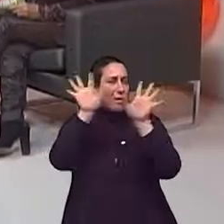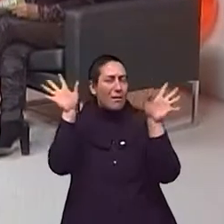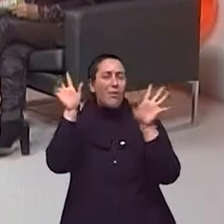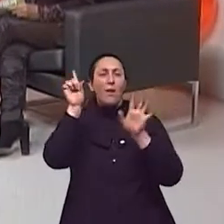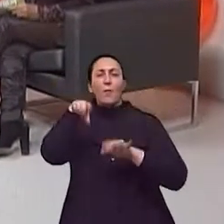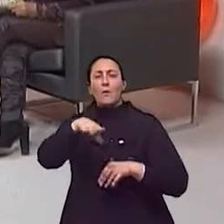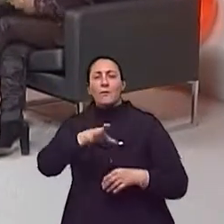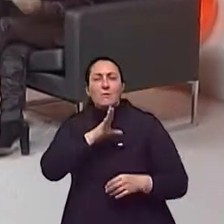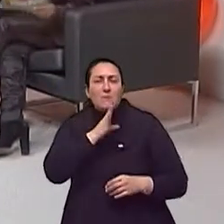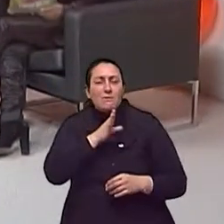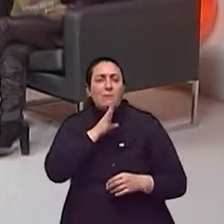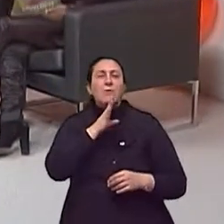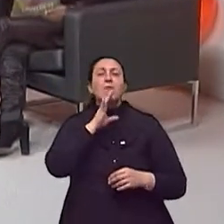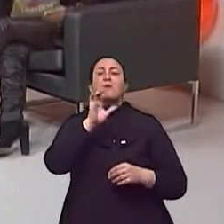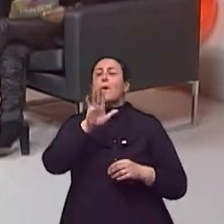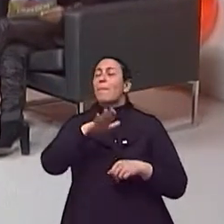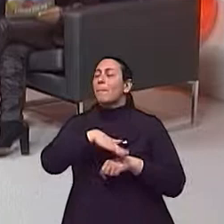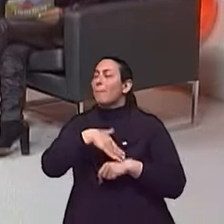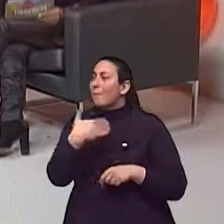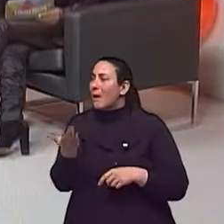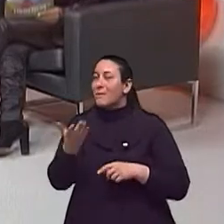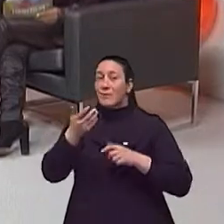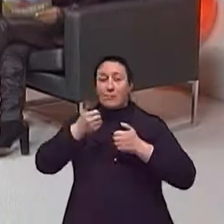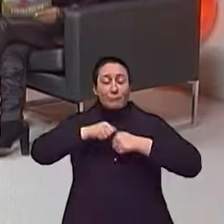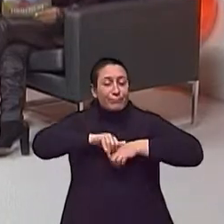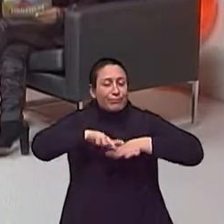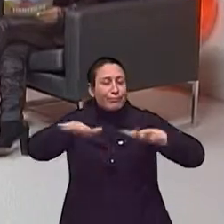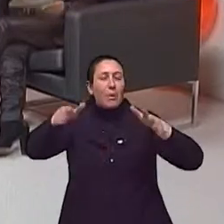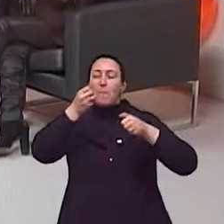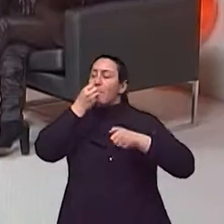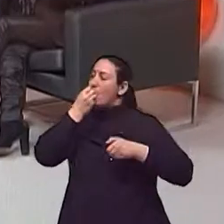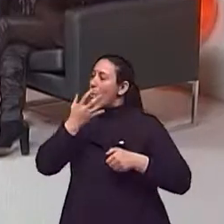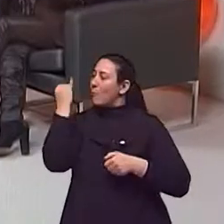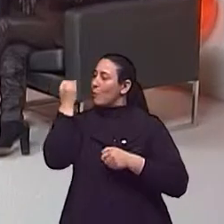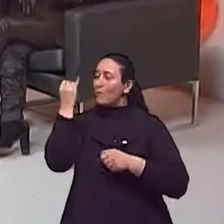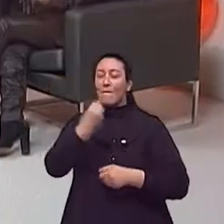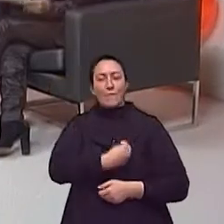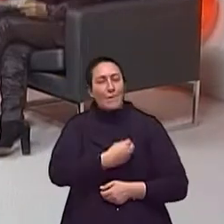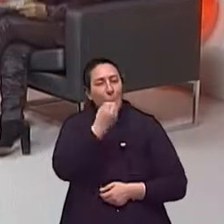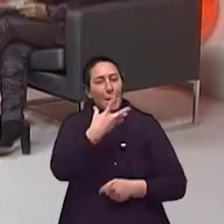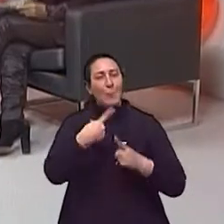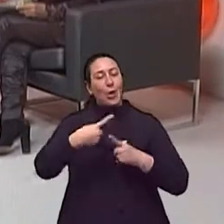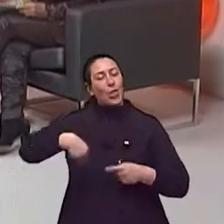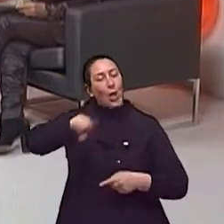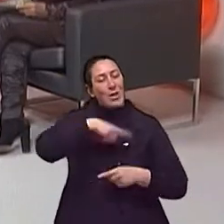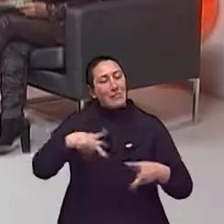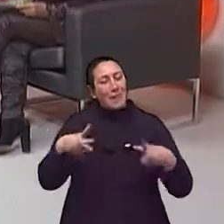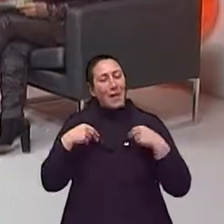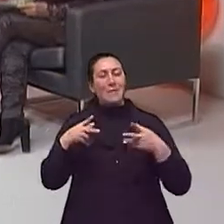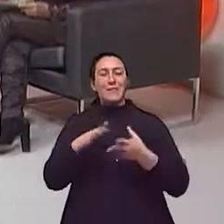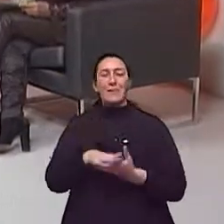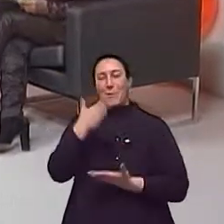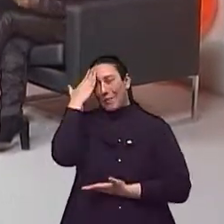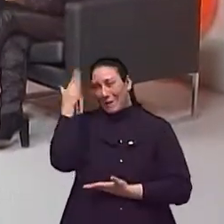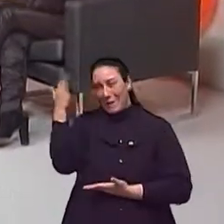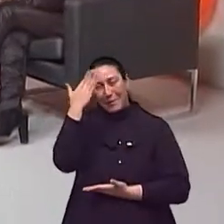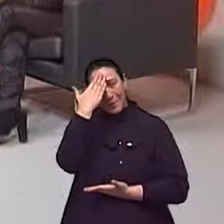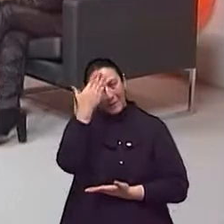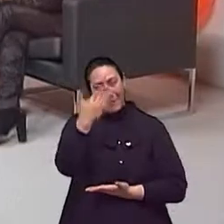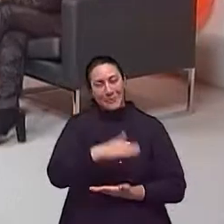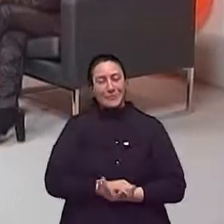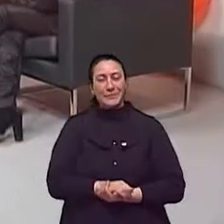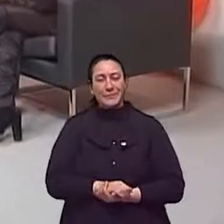conhecimento conhecimento quanto mais ele se espalha mais ele cresce é muito bom viva bem porque a gente merece né obrigada mais uma vez